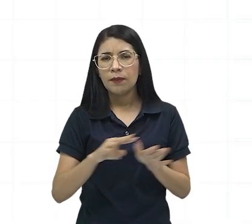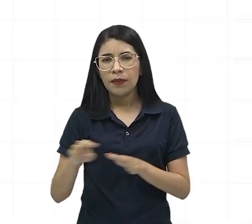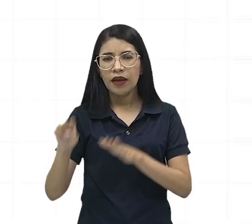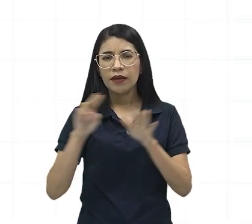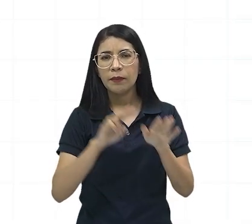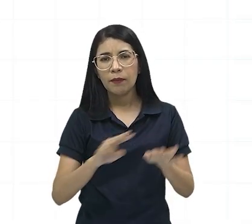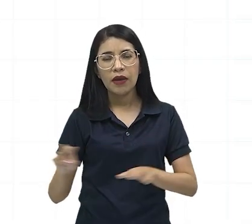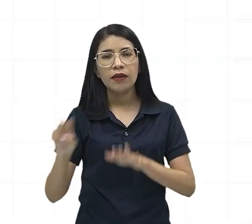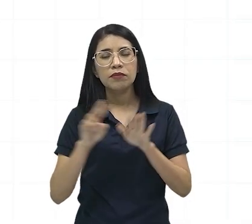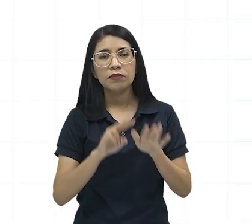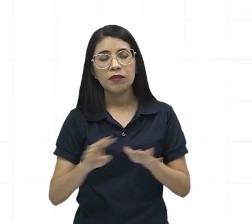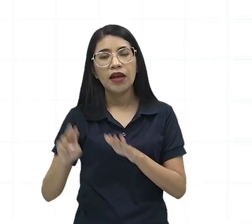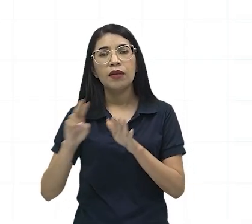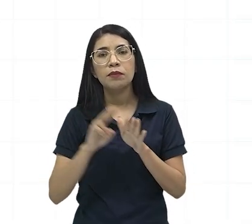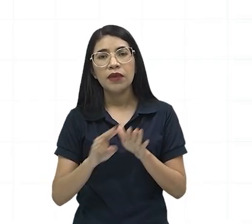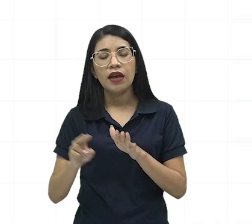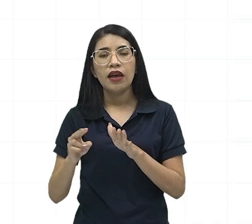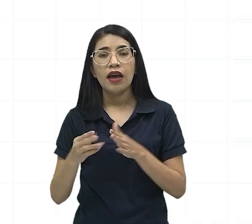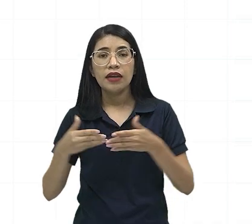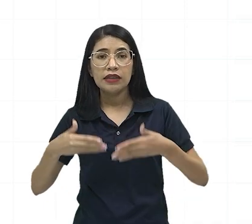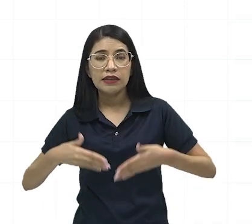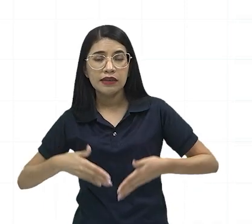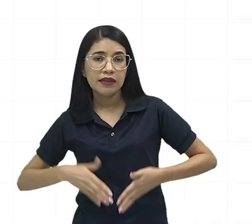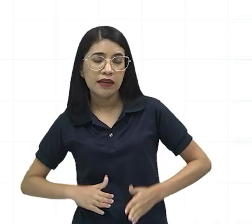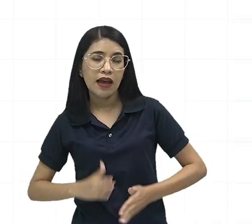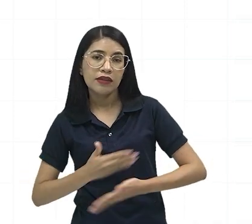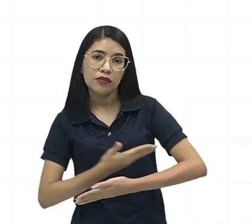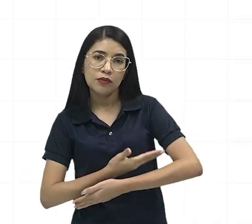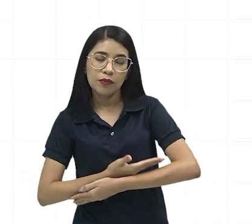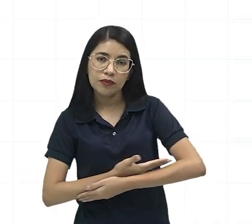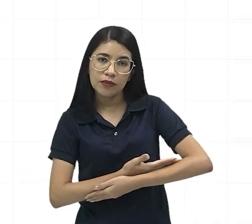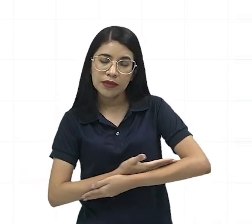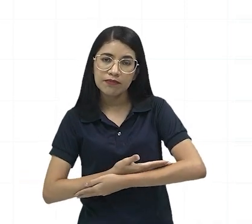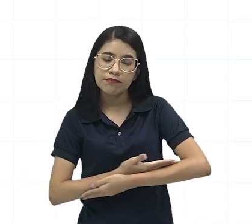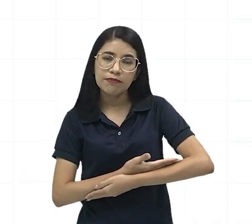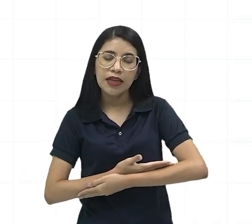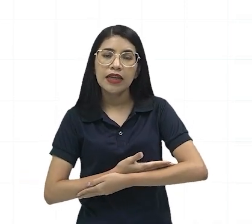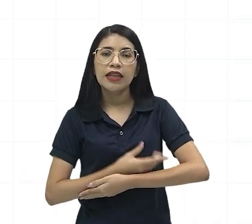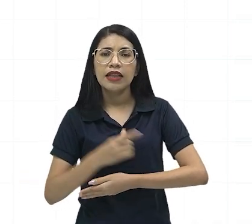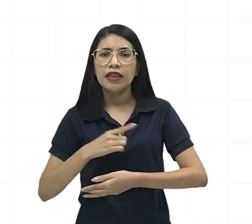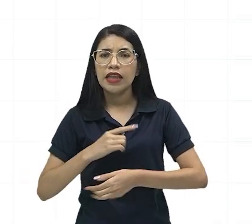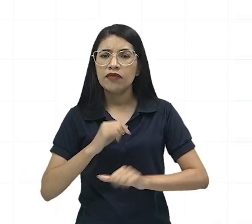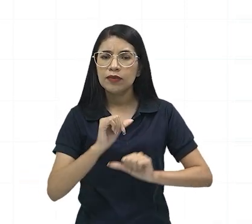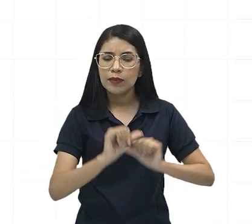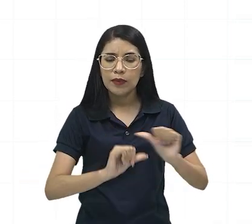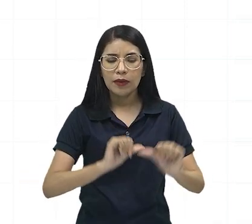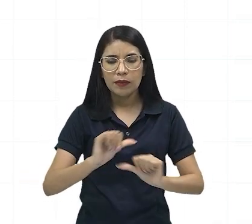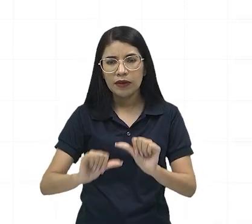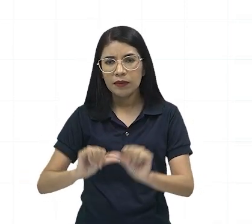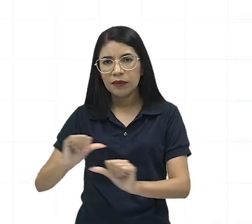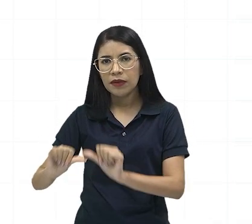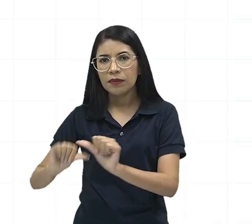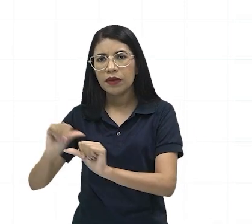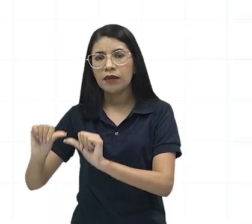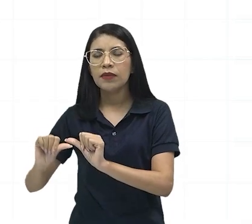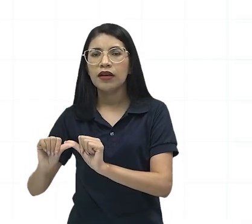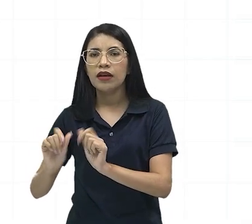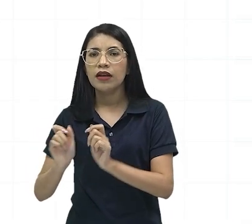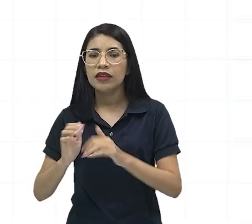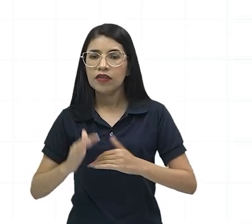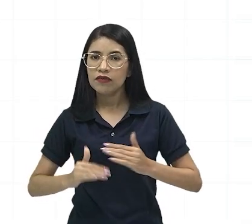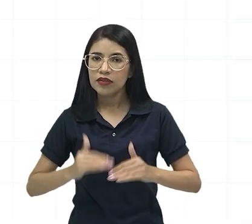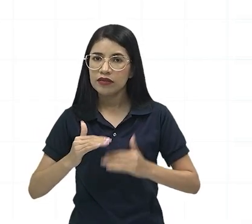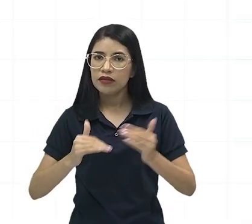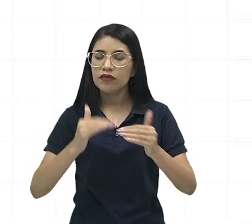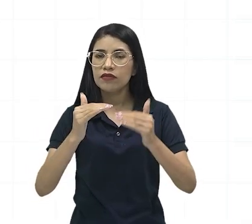o nascimento, né, do bebê ali. Então ele passou por vários estágios de